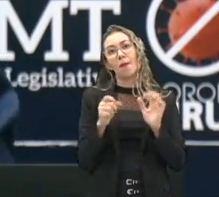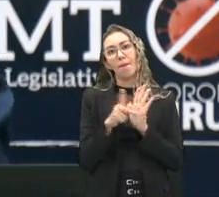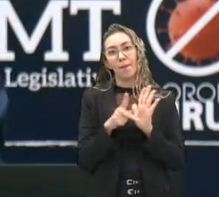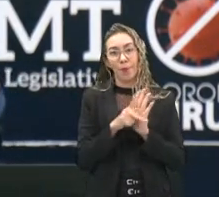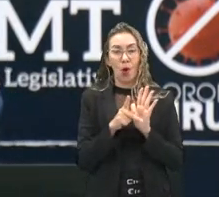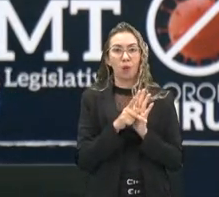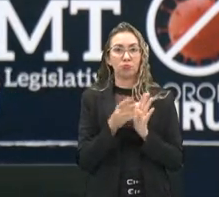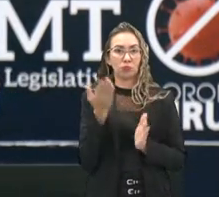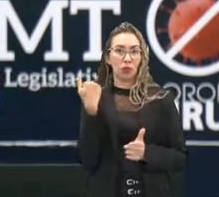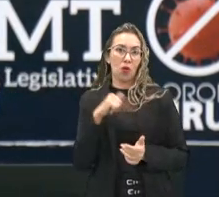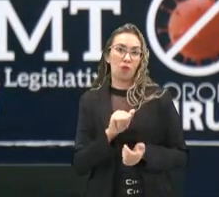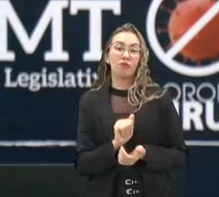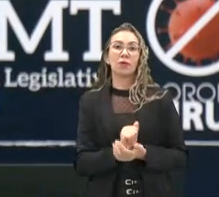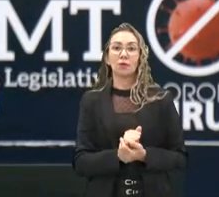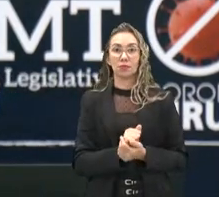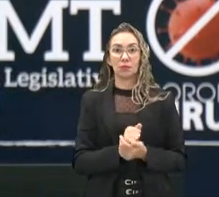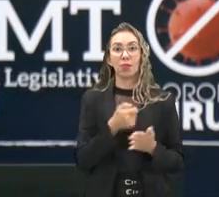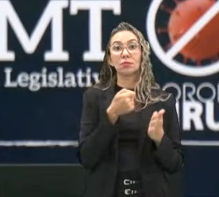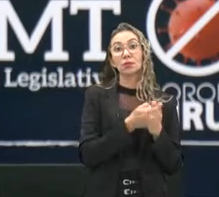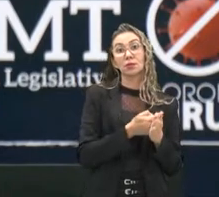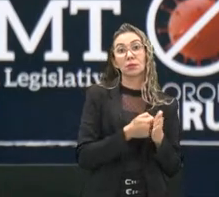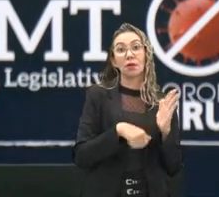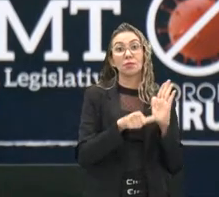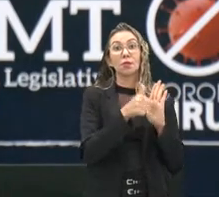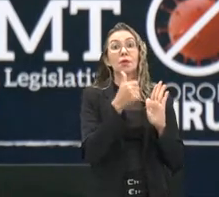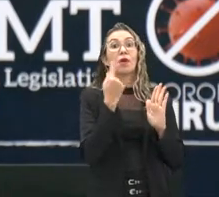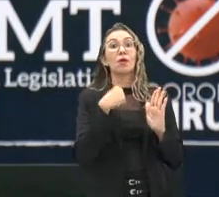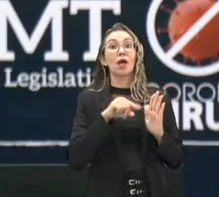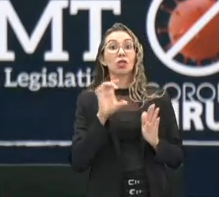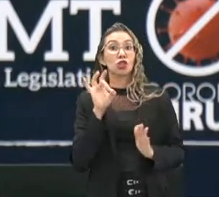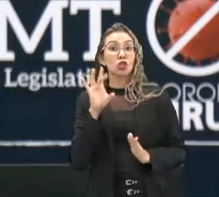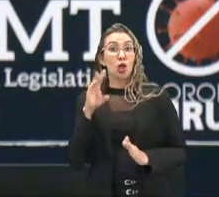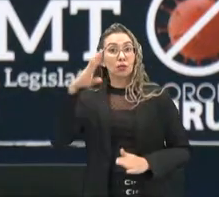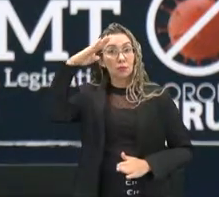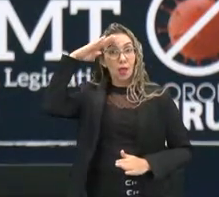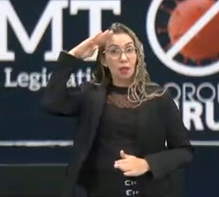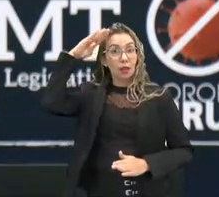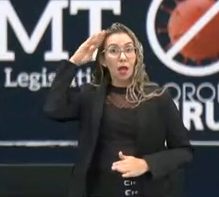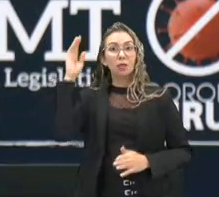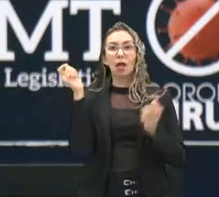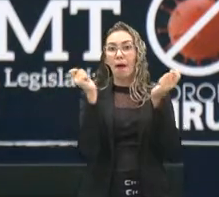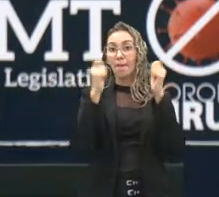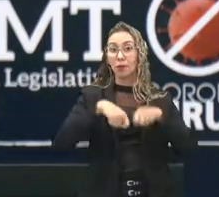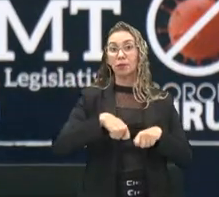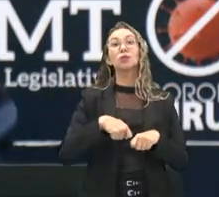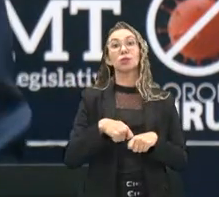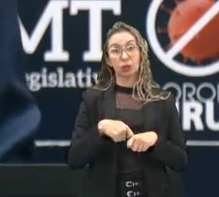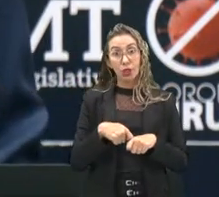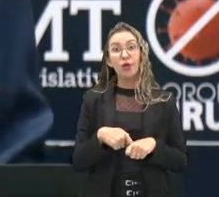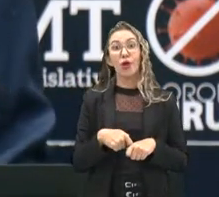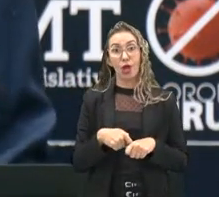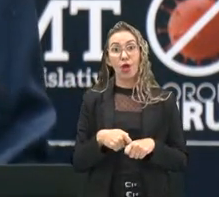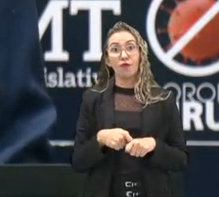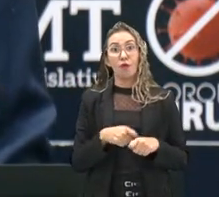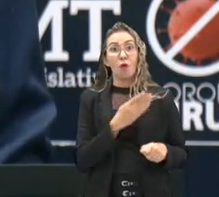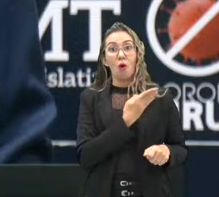uma das suas premissas era de que somente os militares poderiam governar, porque somente eles